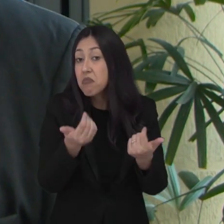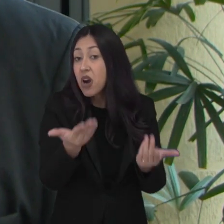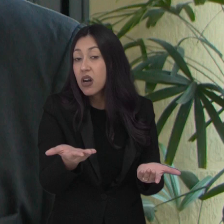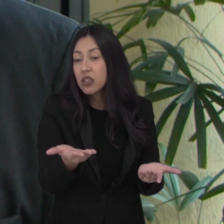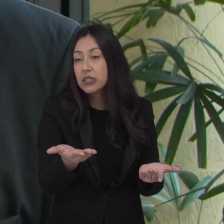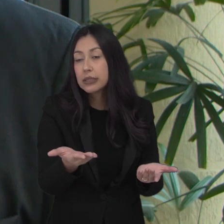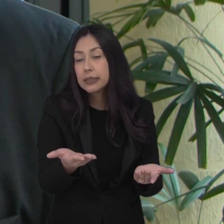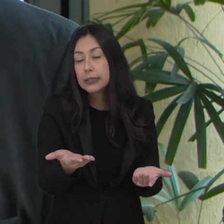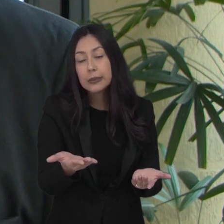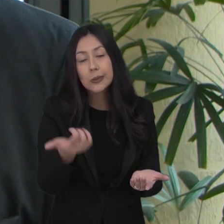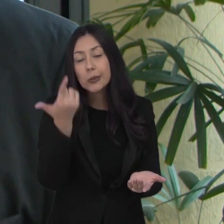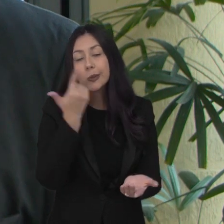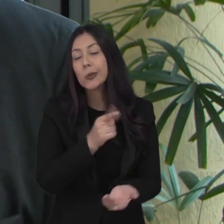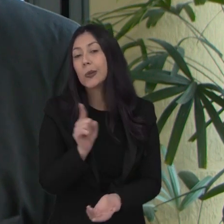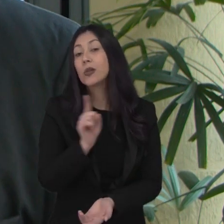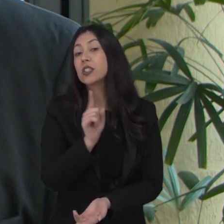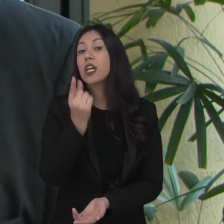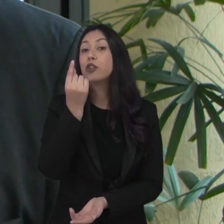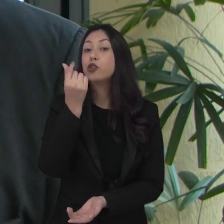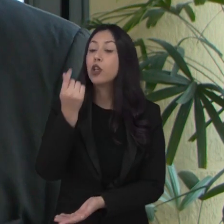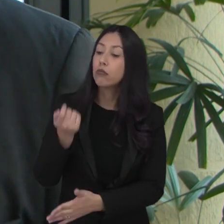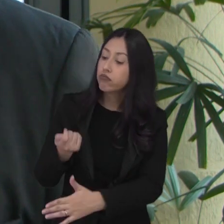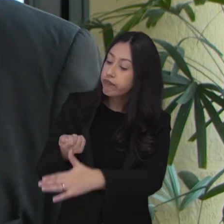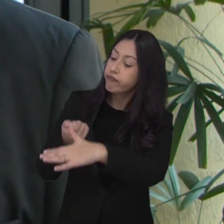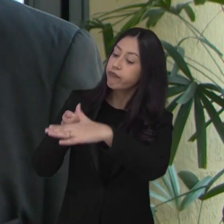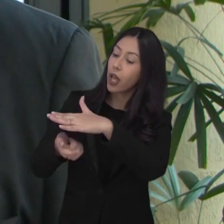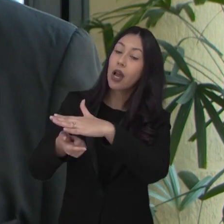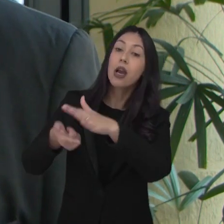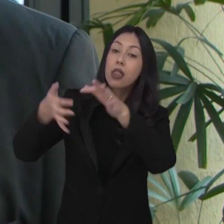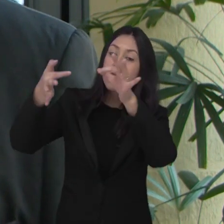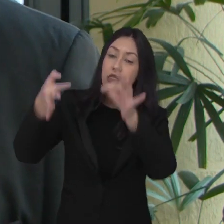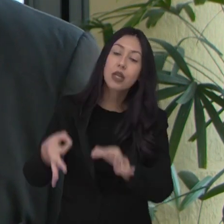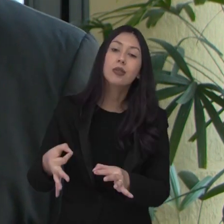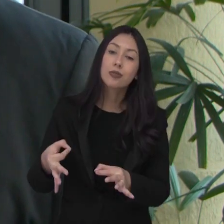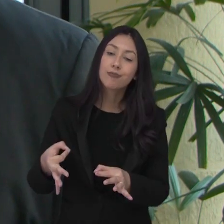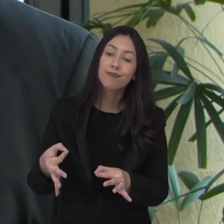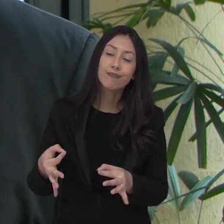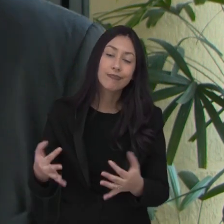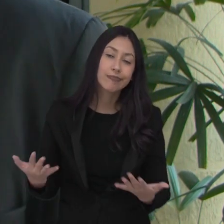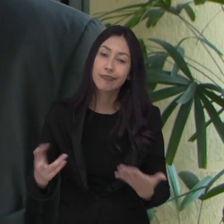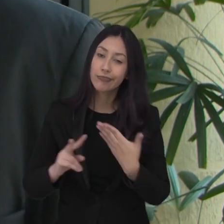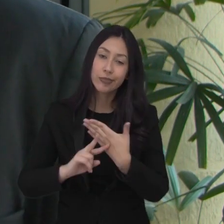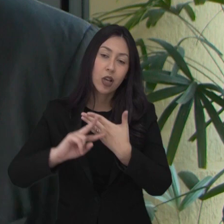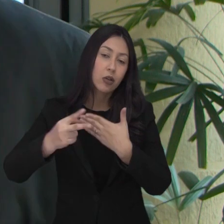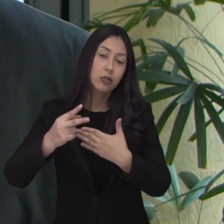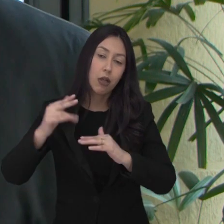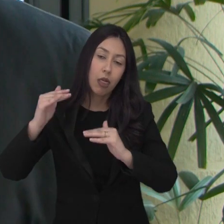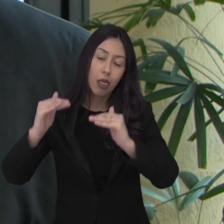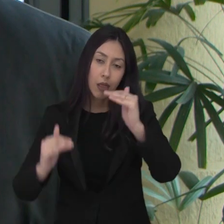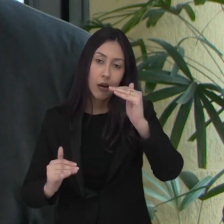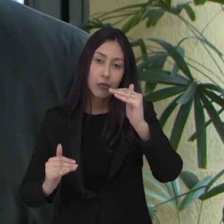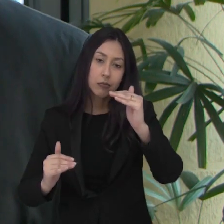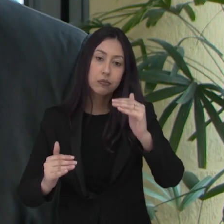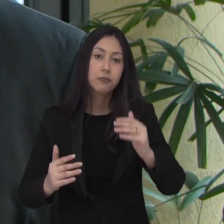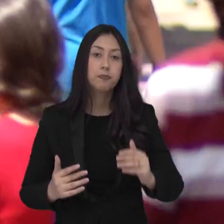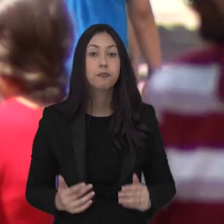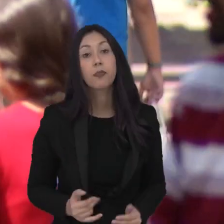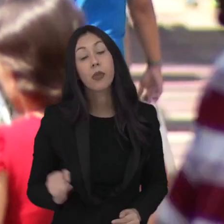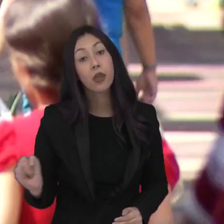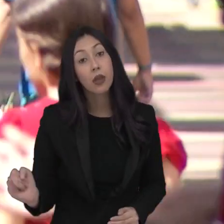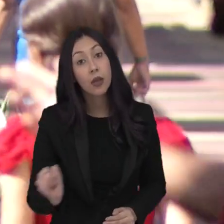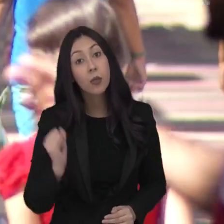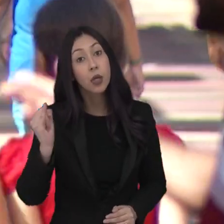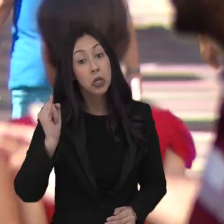aí você não consegue, né, fazer as aplicações dos recursos devidamente e realmente acontece um desequilíbrio muito grande.